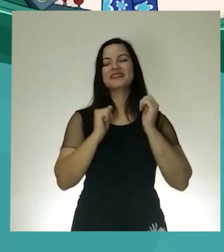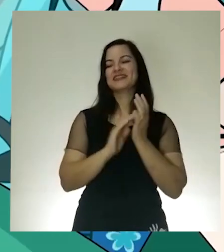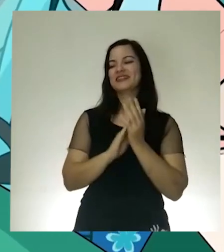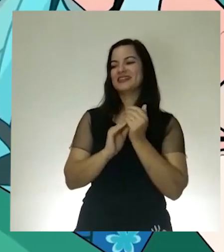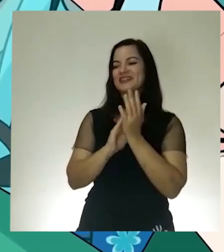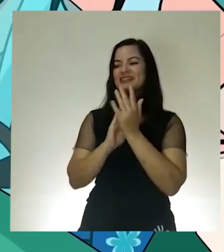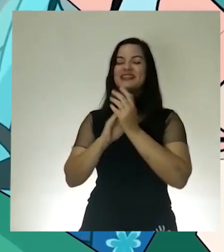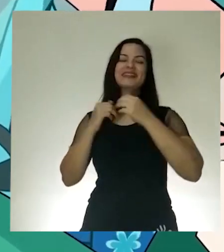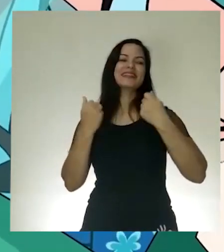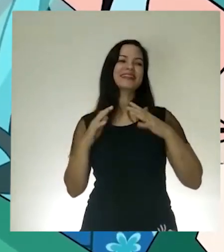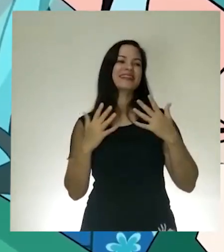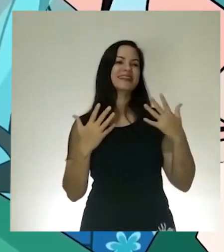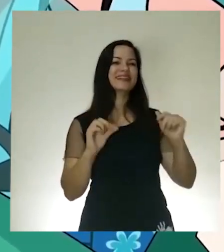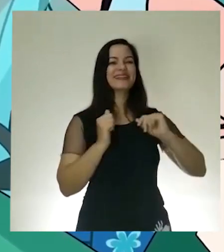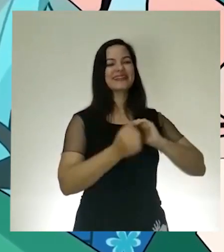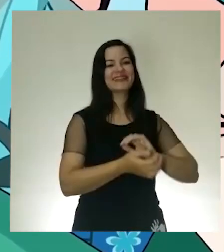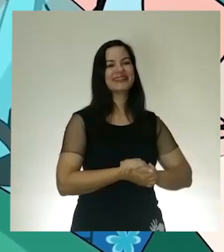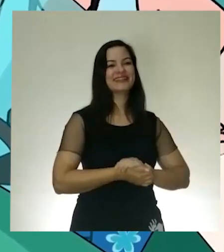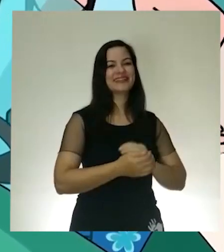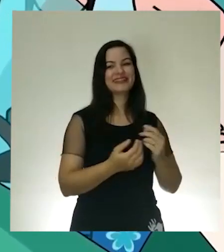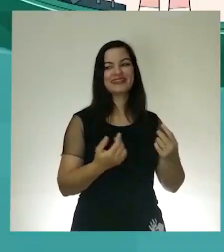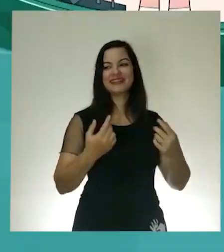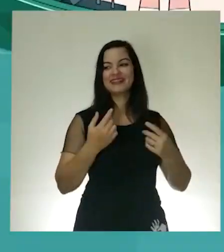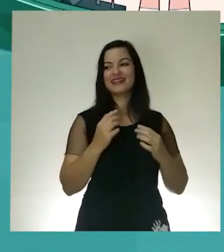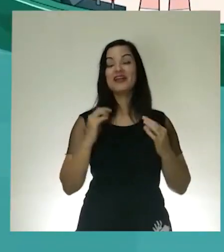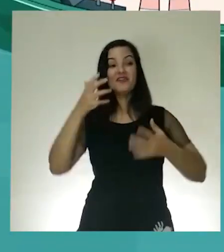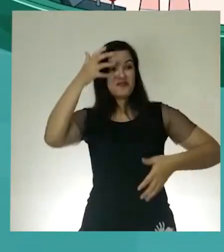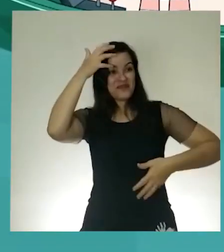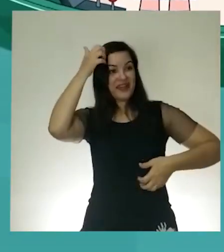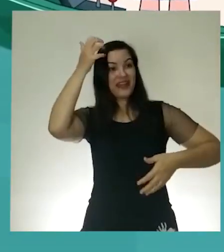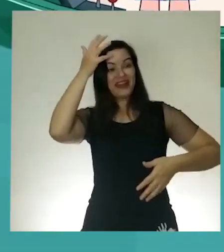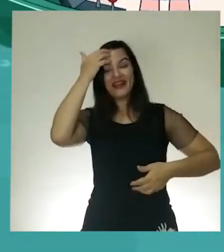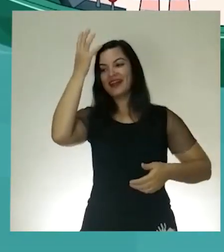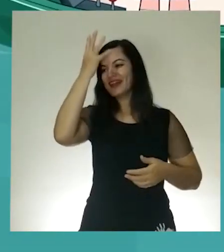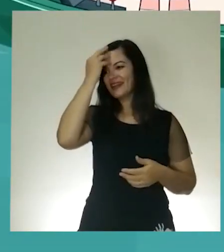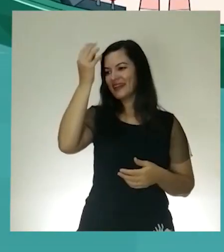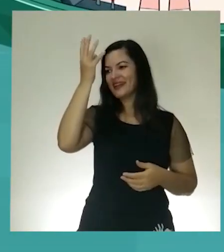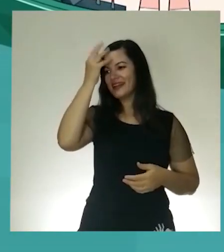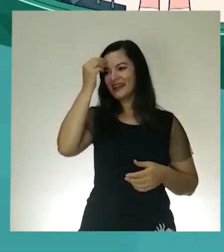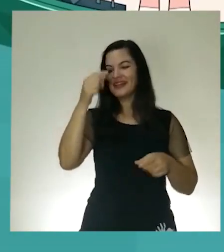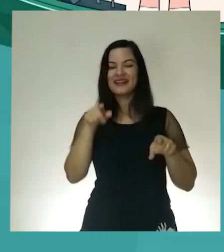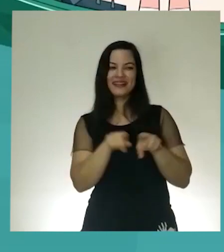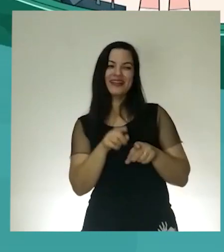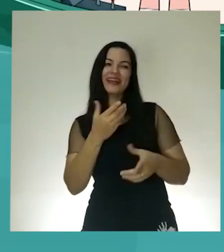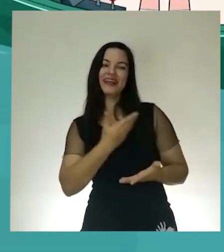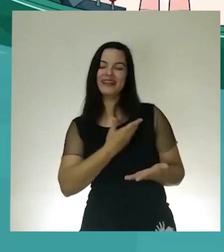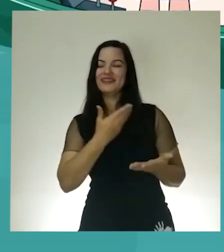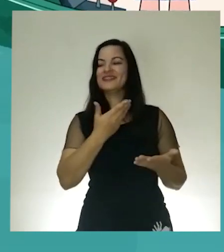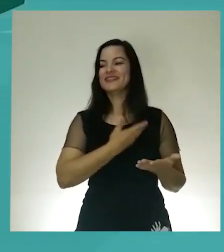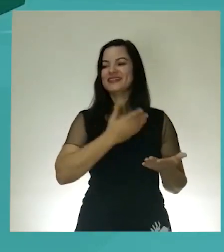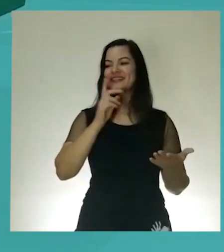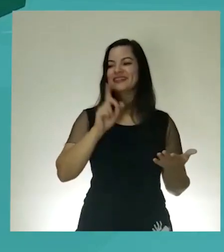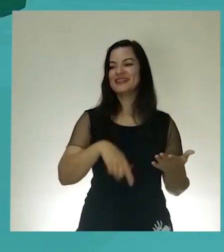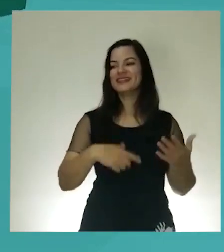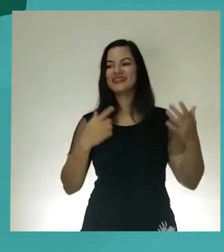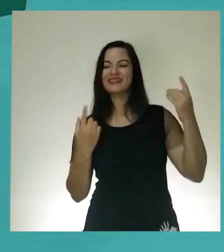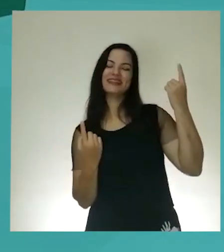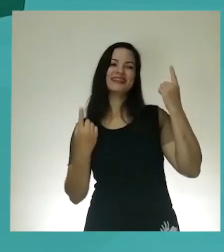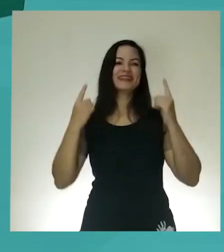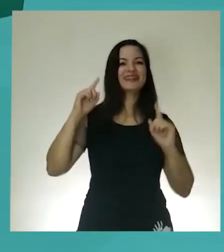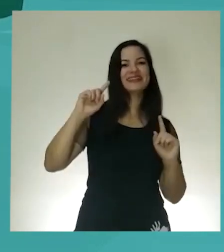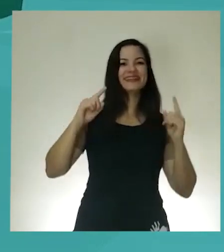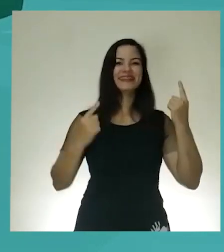Parabéns para o Zico, que macaco mais amigo.